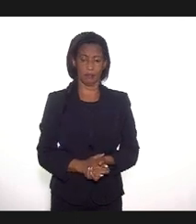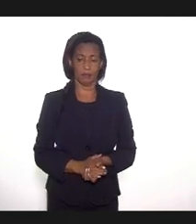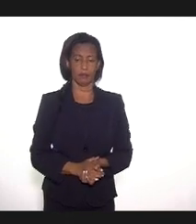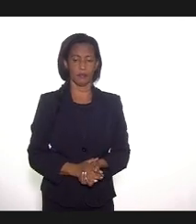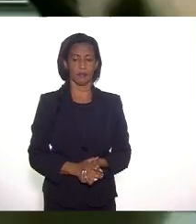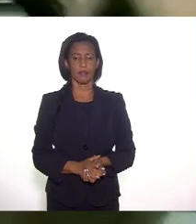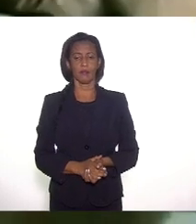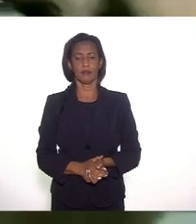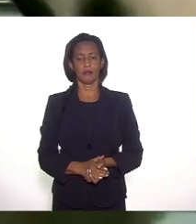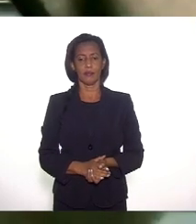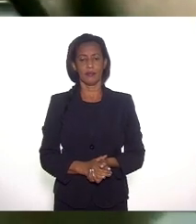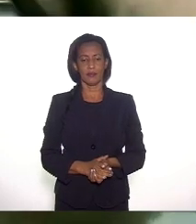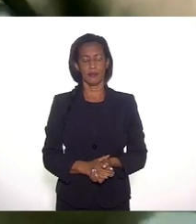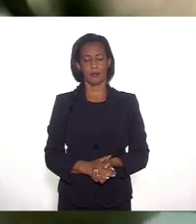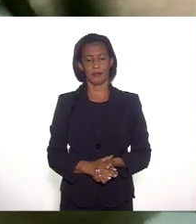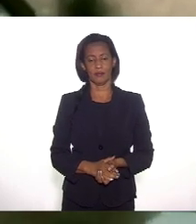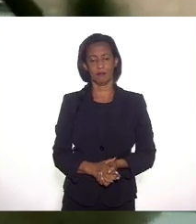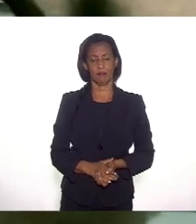Ô,